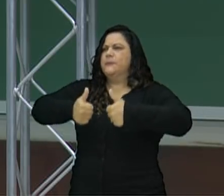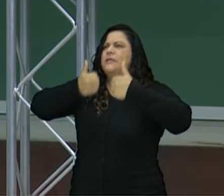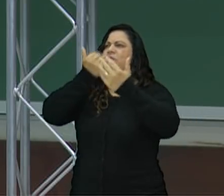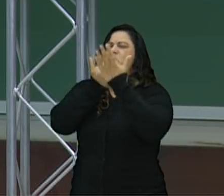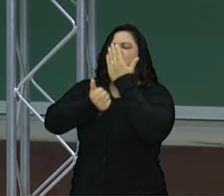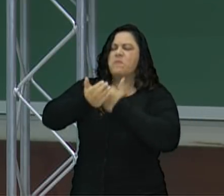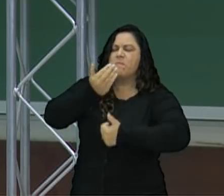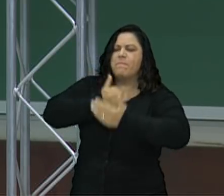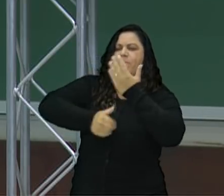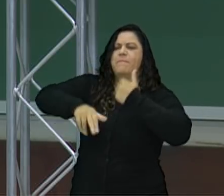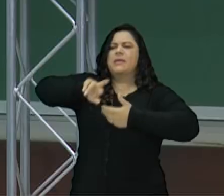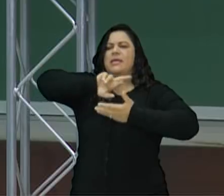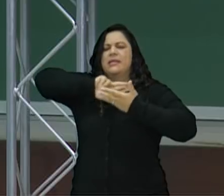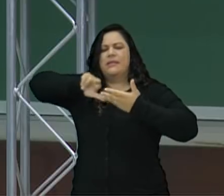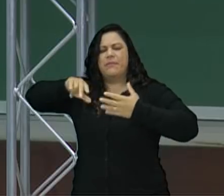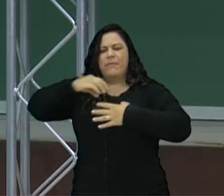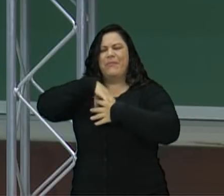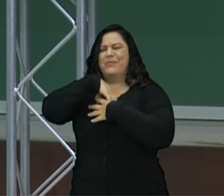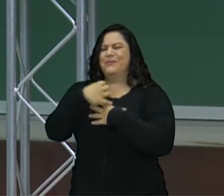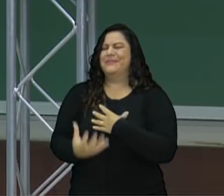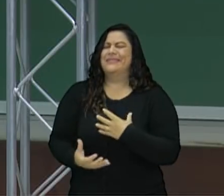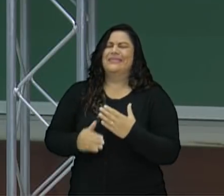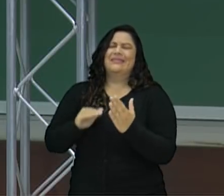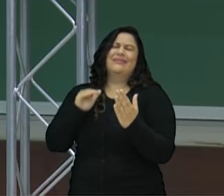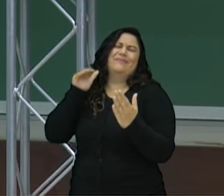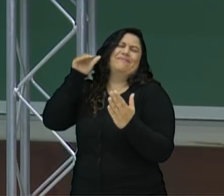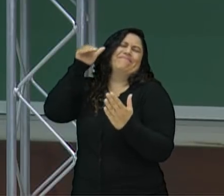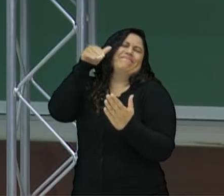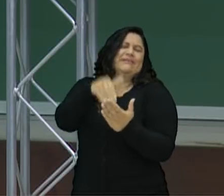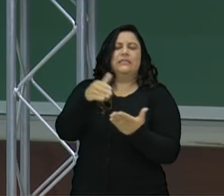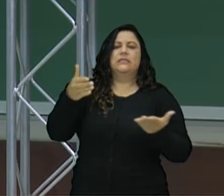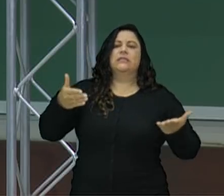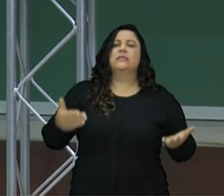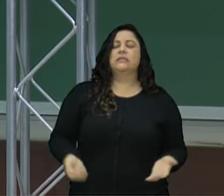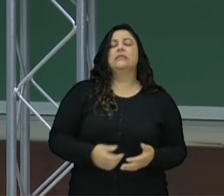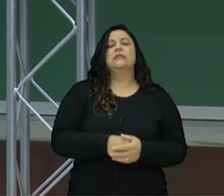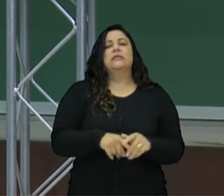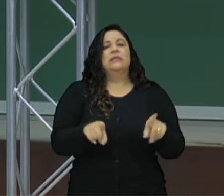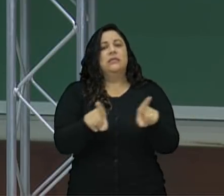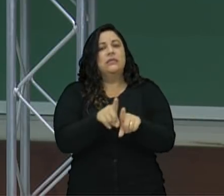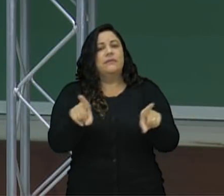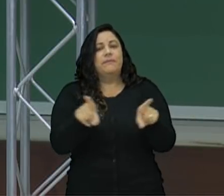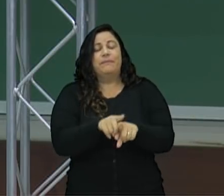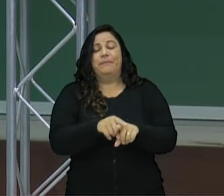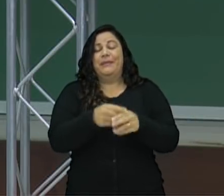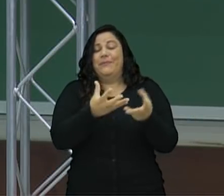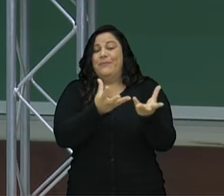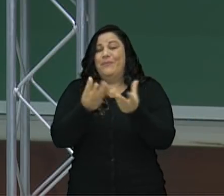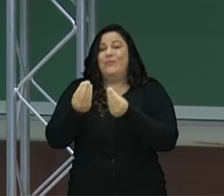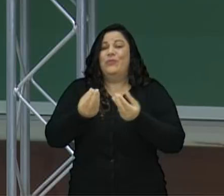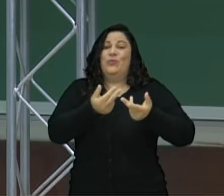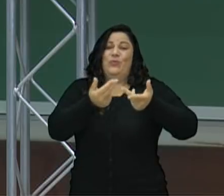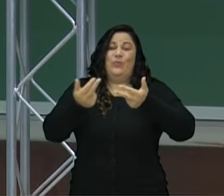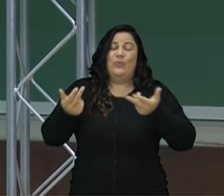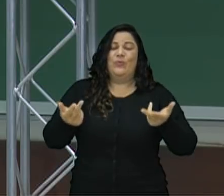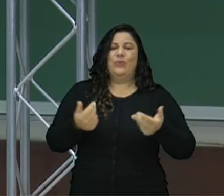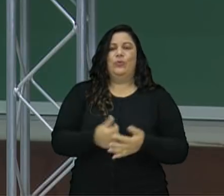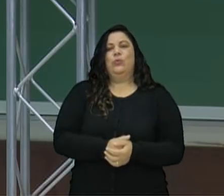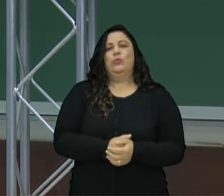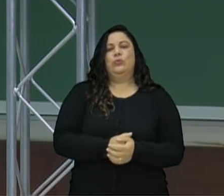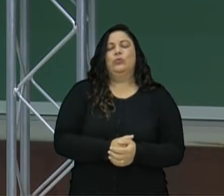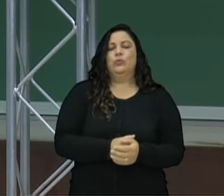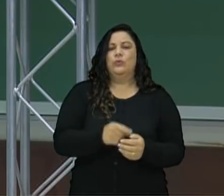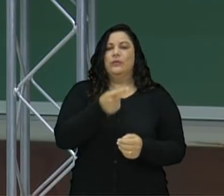numa situação, numa atitude excessiva também de consumir em demasia determinados produtos, né, e